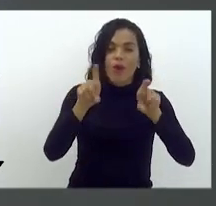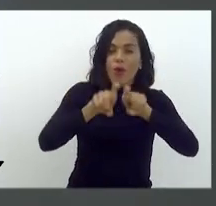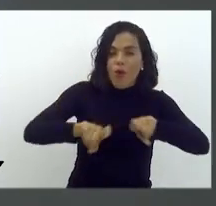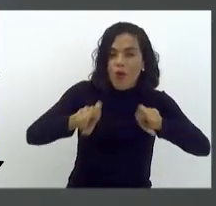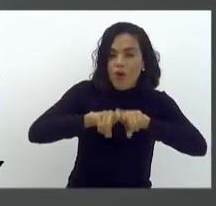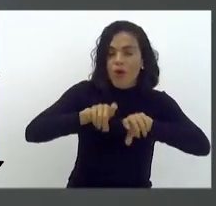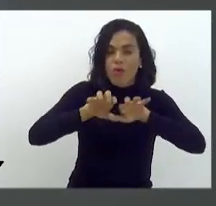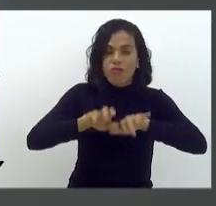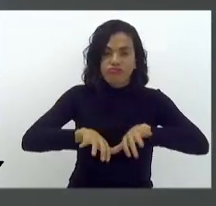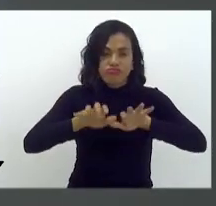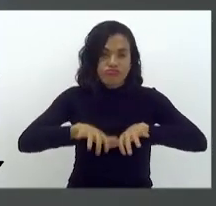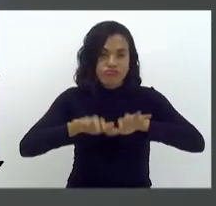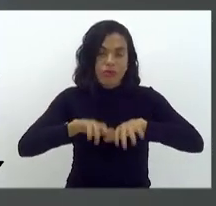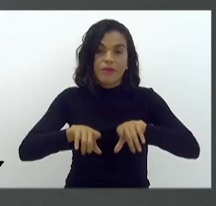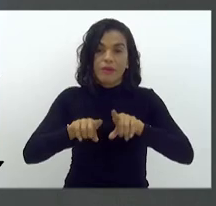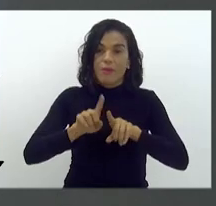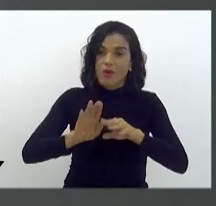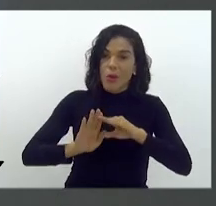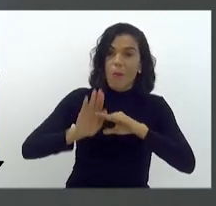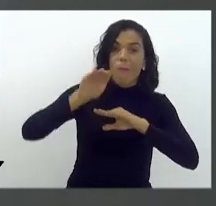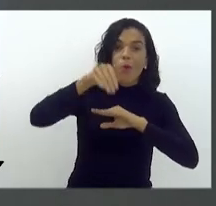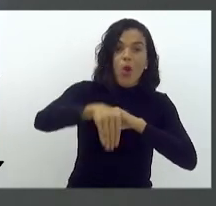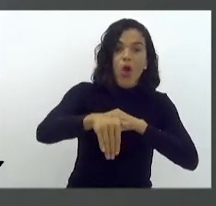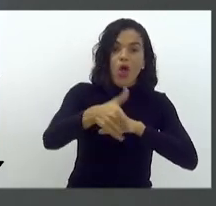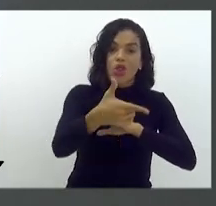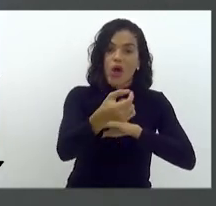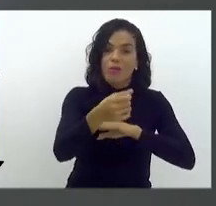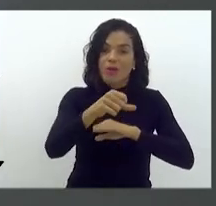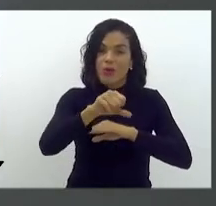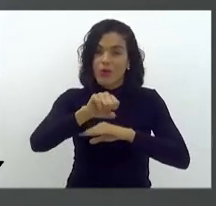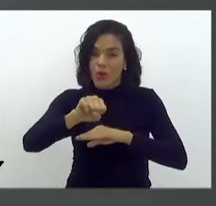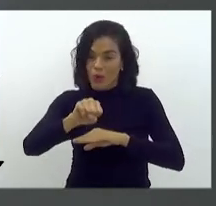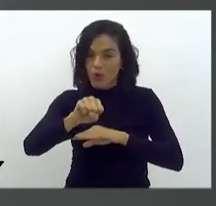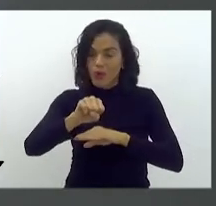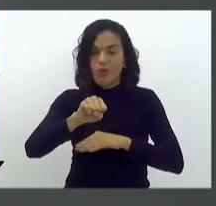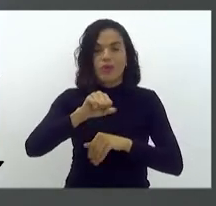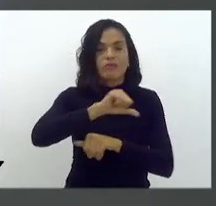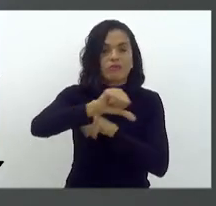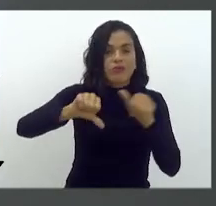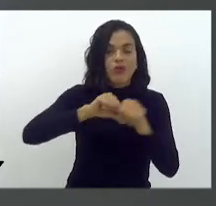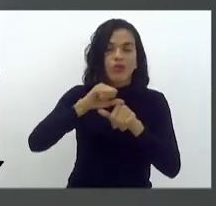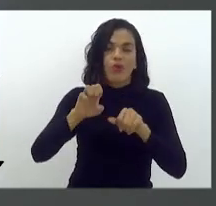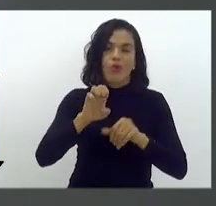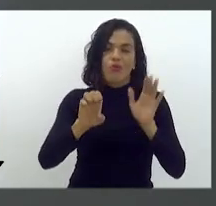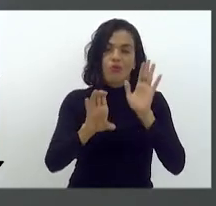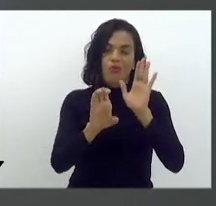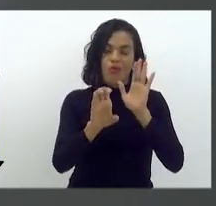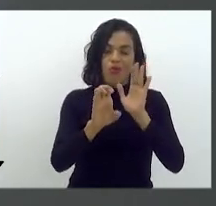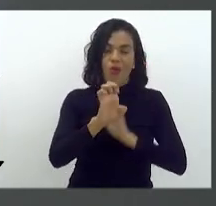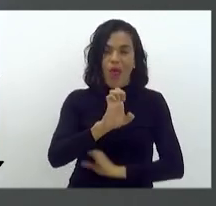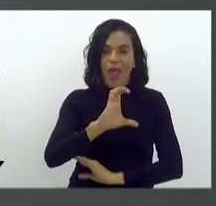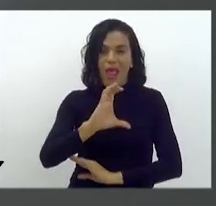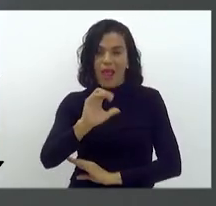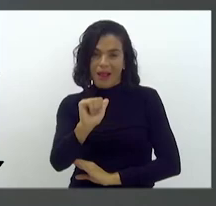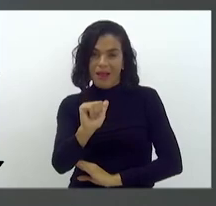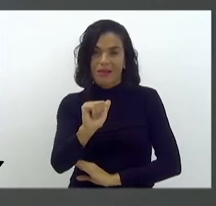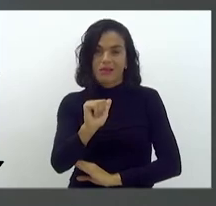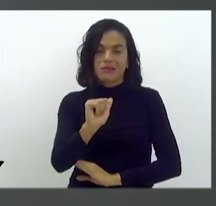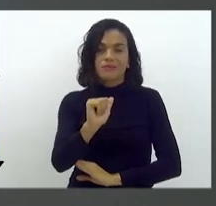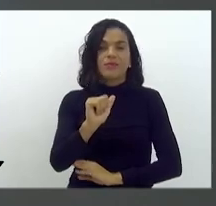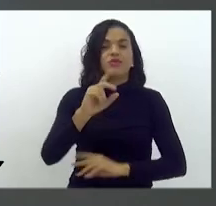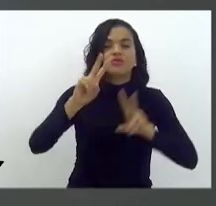depois aí depois Ora nós pulamos para 2008 que altera o Estatuto da Criança e Adolescente ficando condutas pornografia